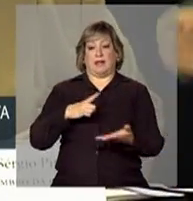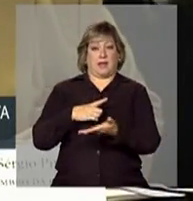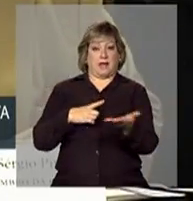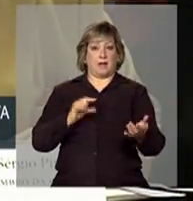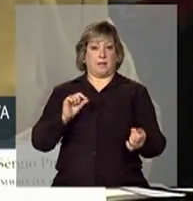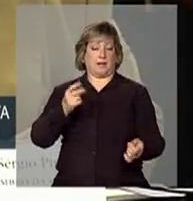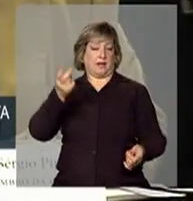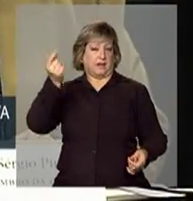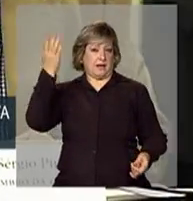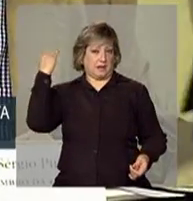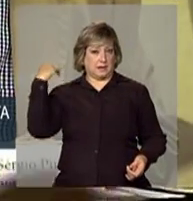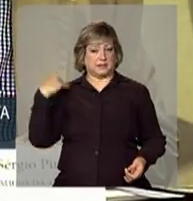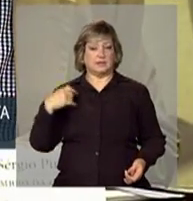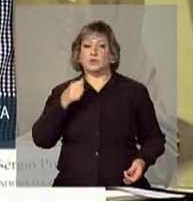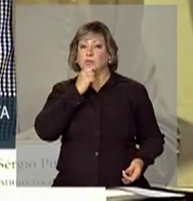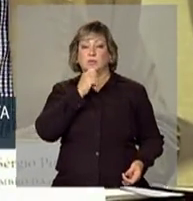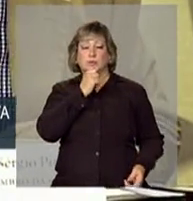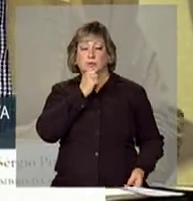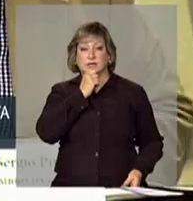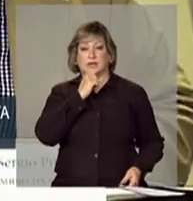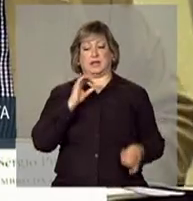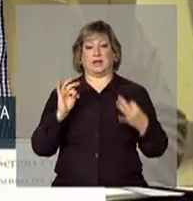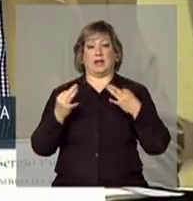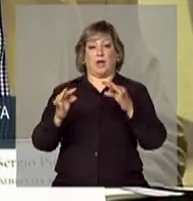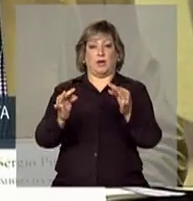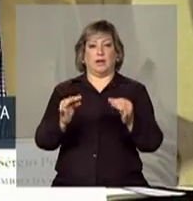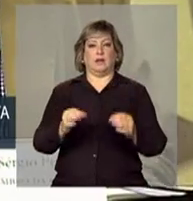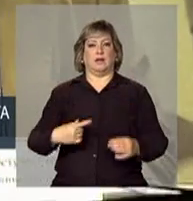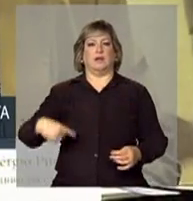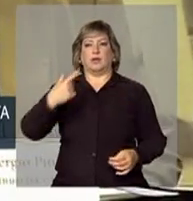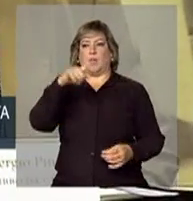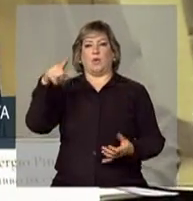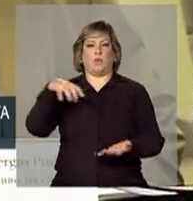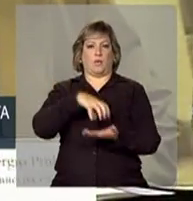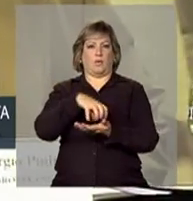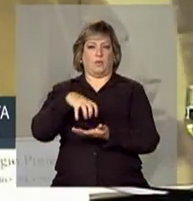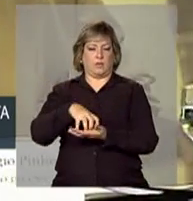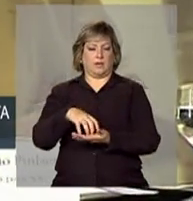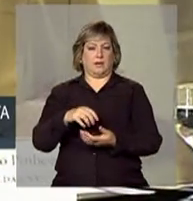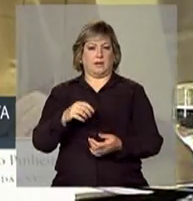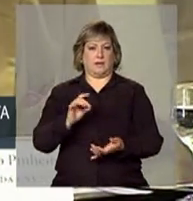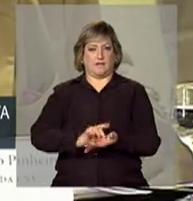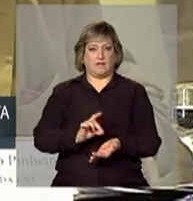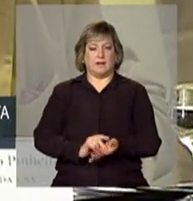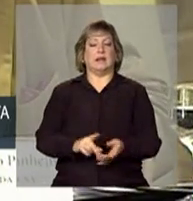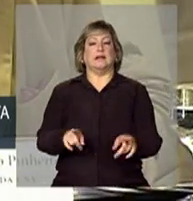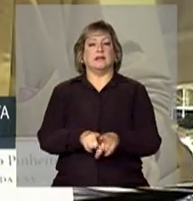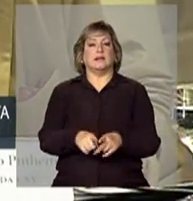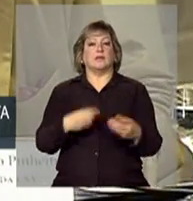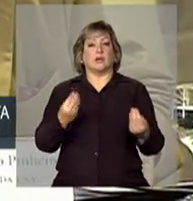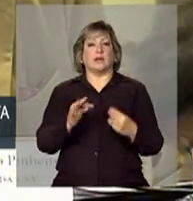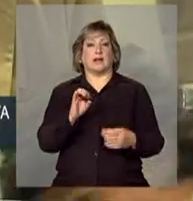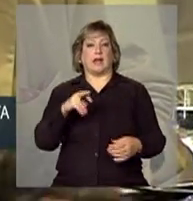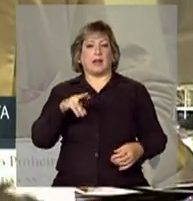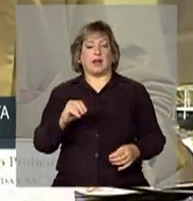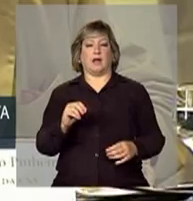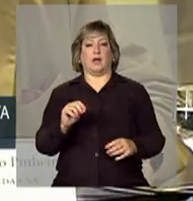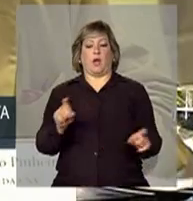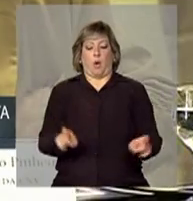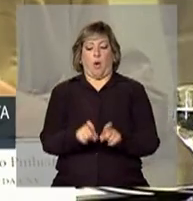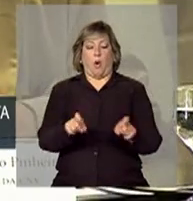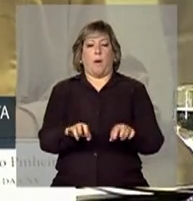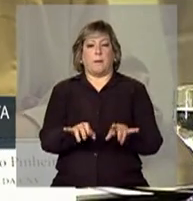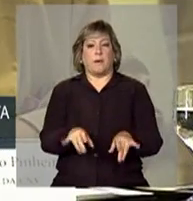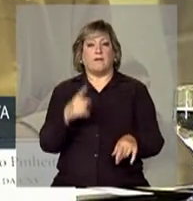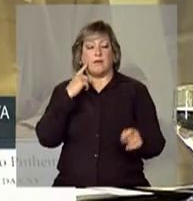das 40 outras comissões de verdade, e as ferramentas ofertadas por técnicas computacionais de inteligência para